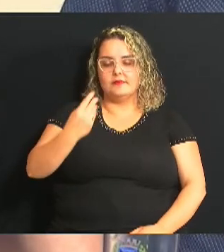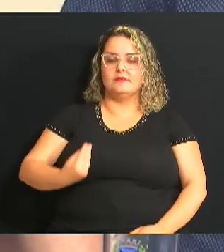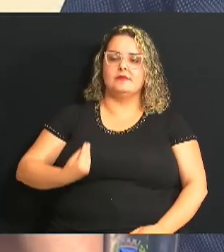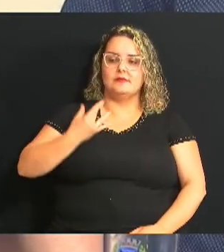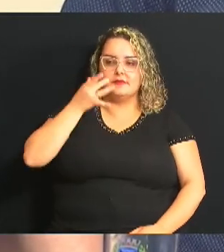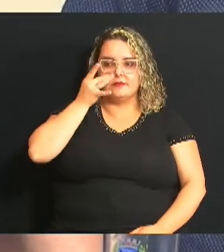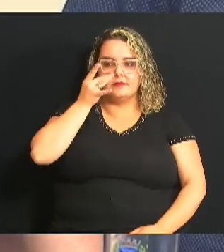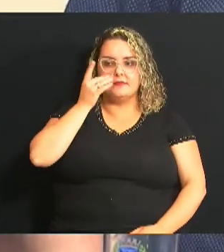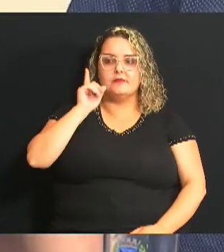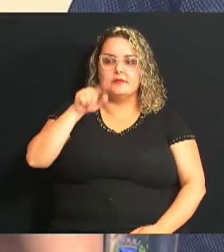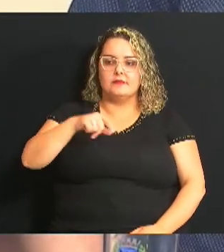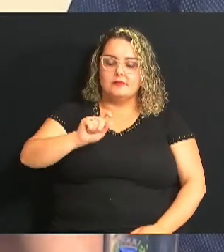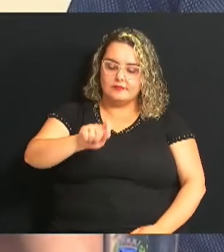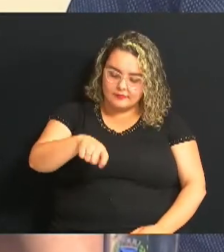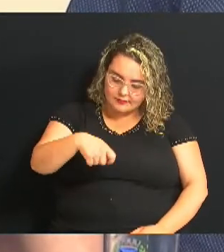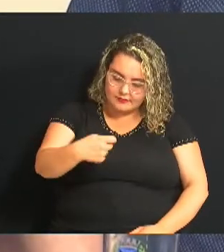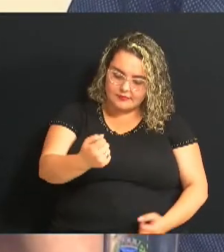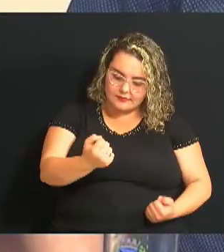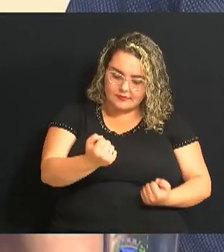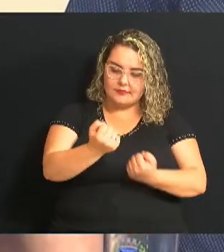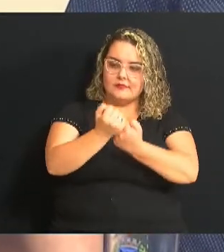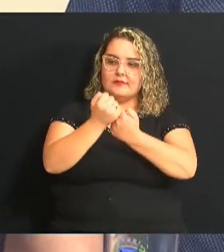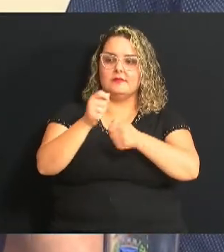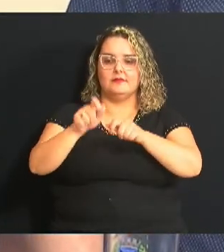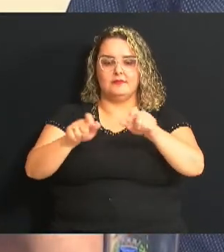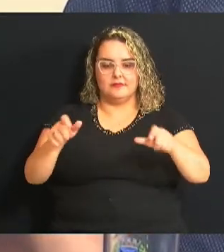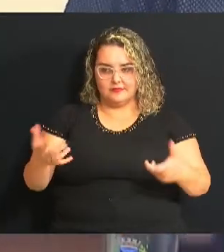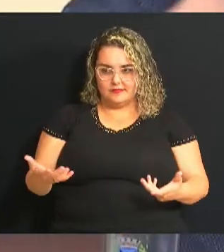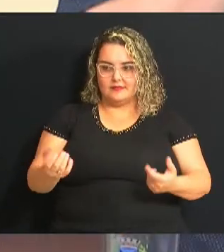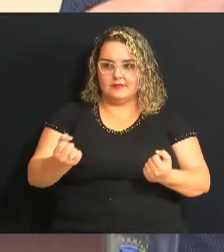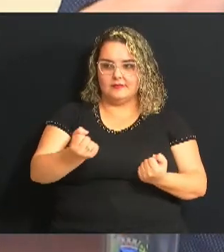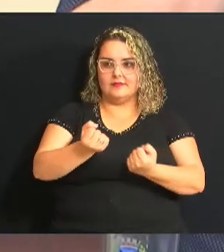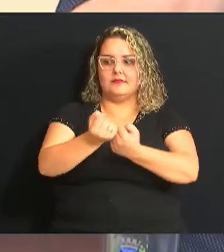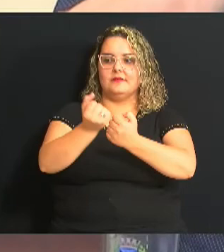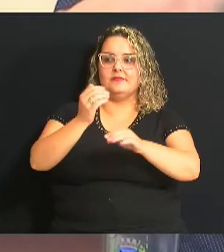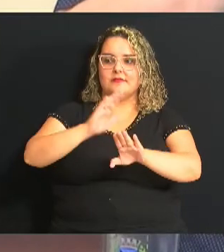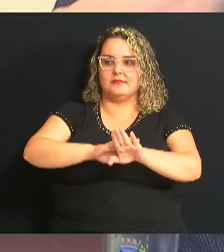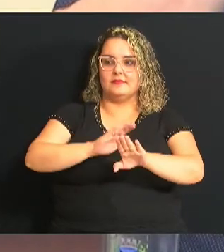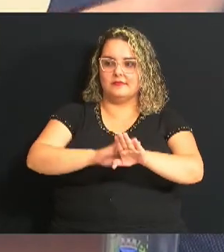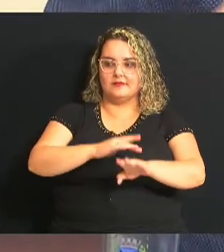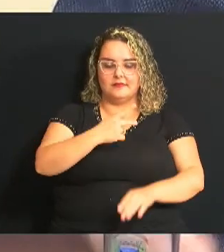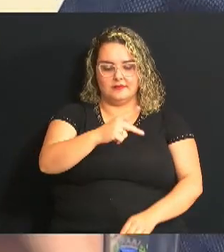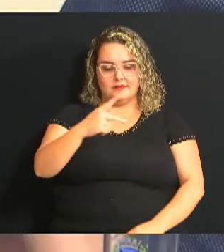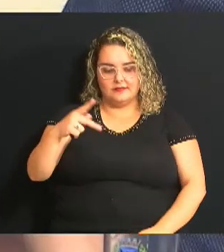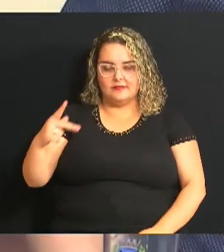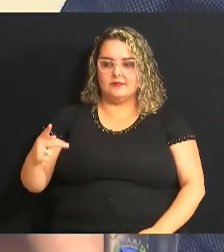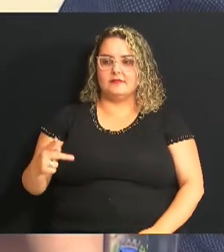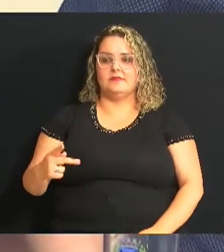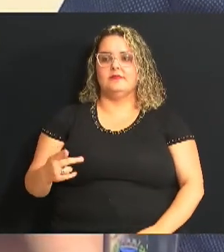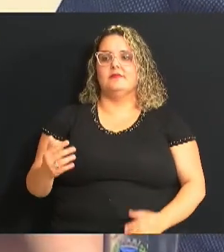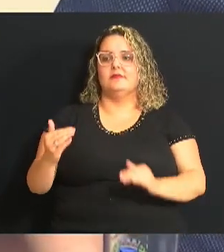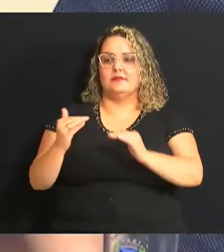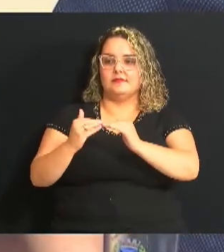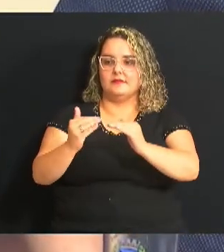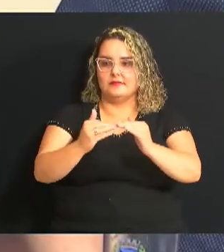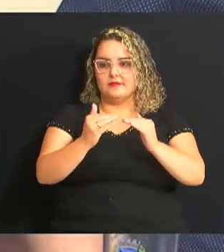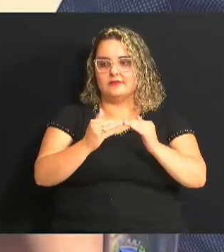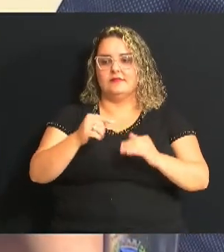sinal que você apoia essas pessoas, apoia as atividades delas, que você concorda que essa